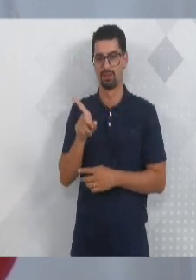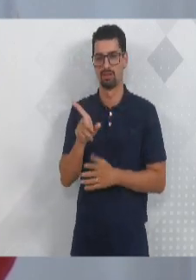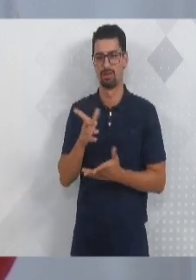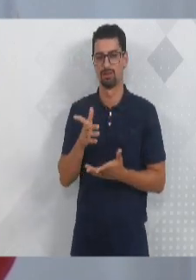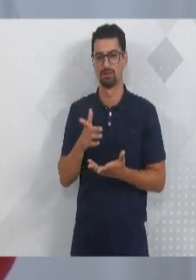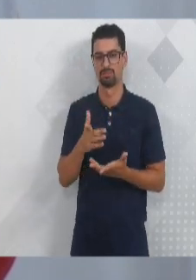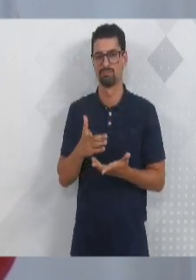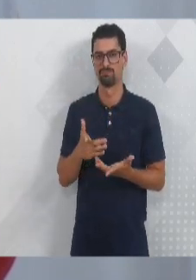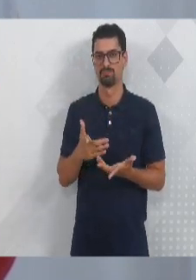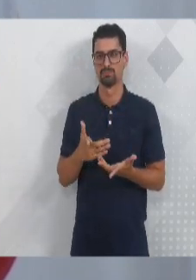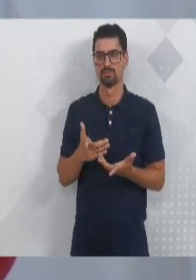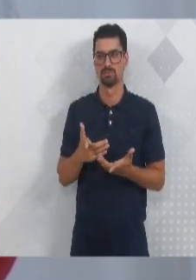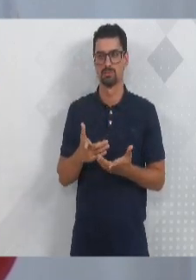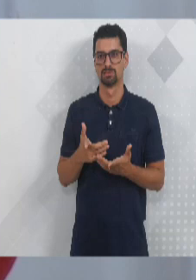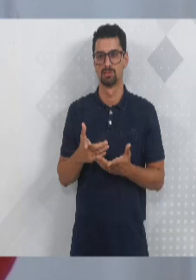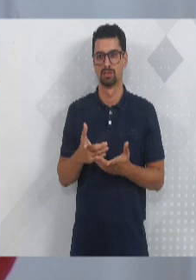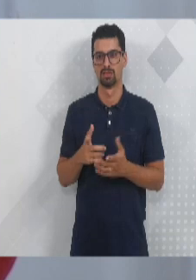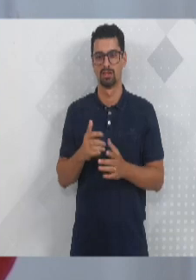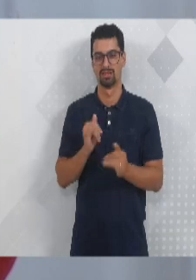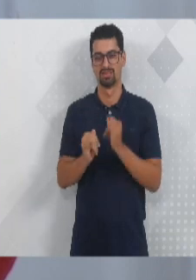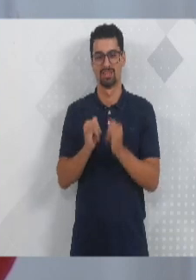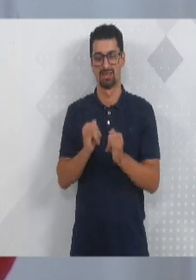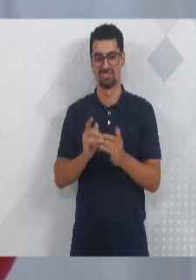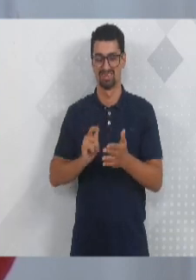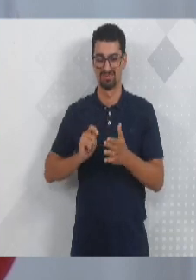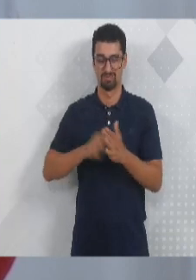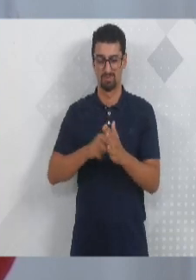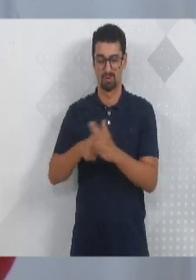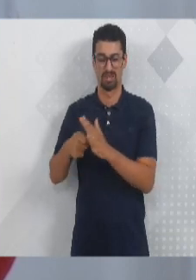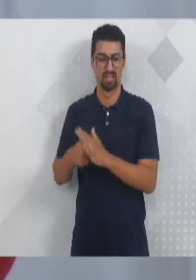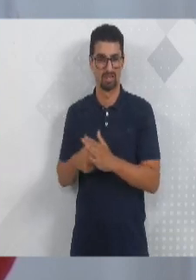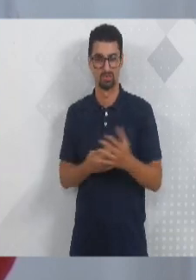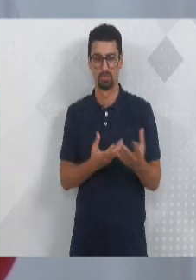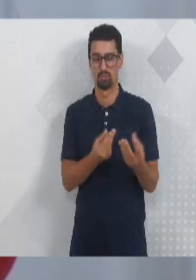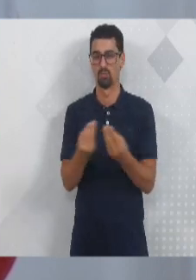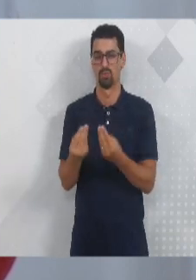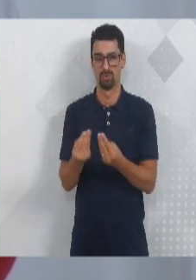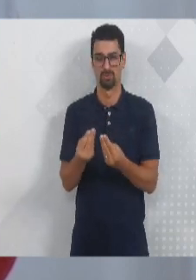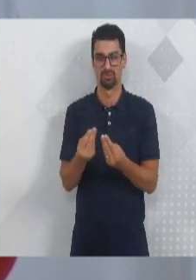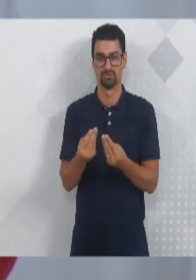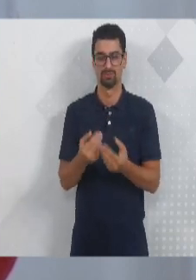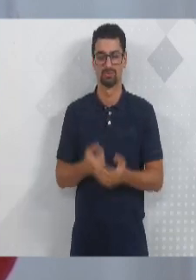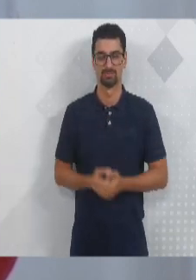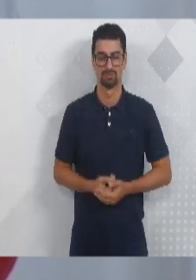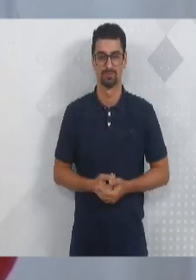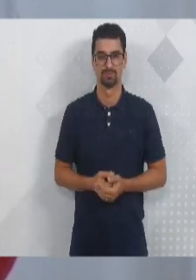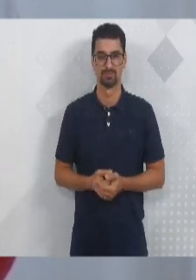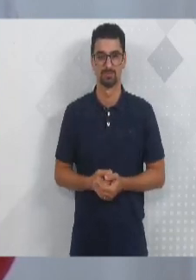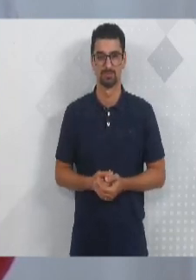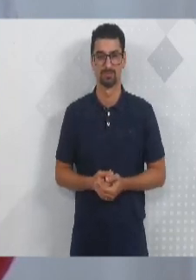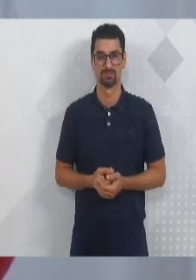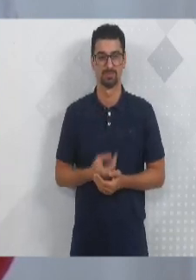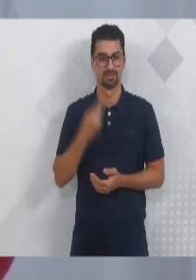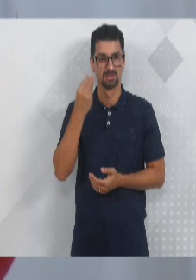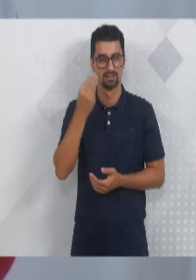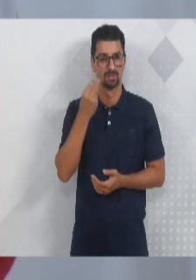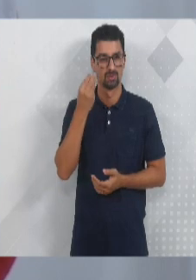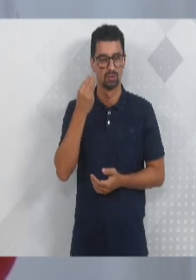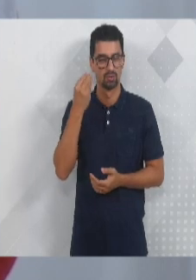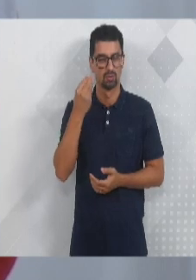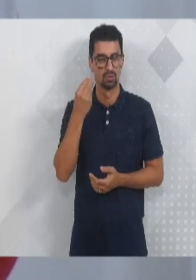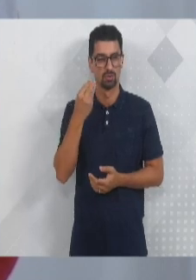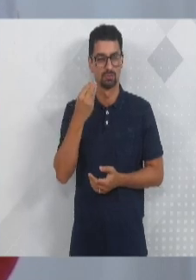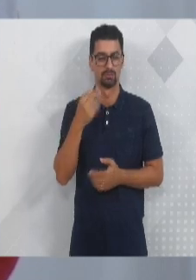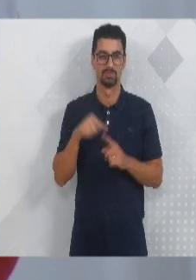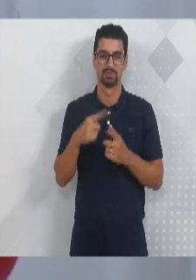da das internet lá é muito complicado Lá é muito eh rígido a coisa e ele tentou mandou um